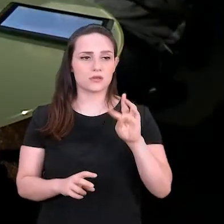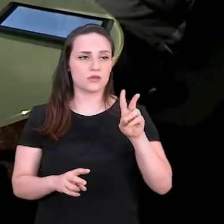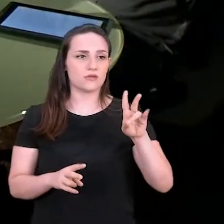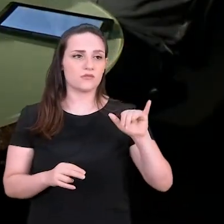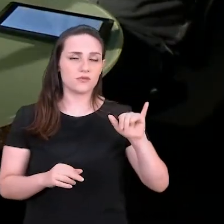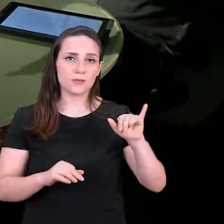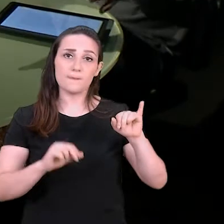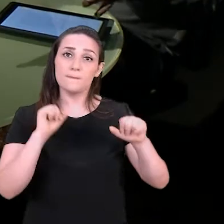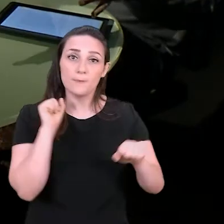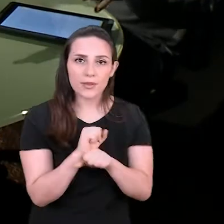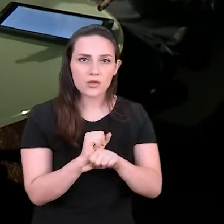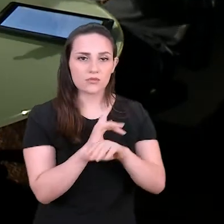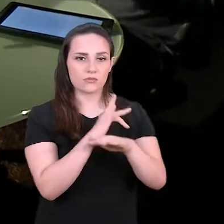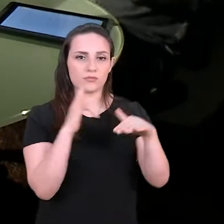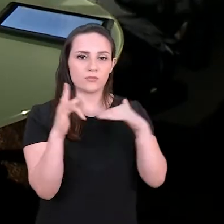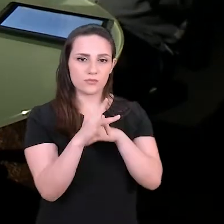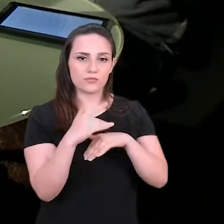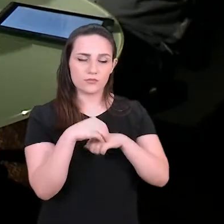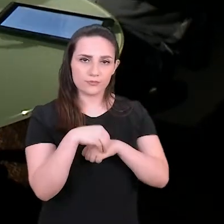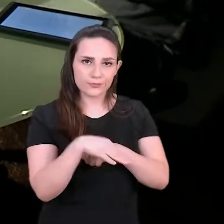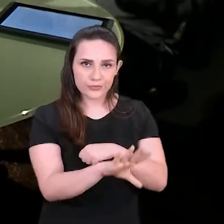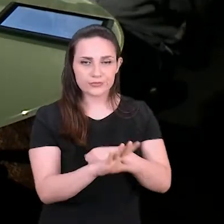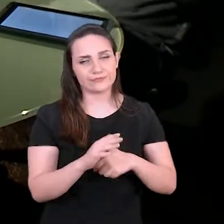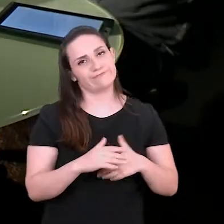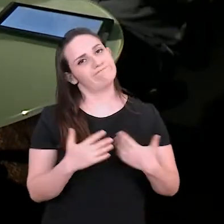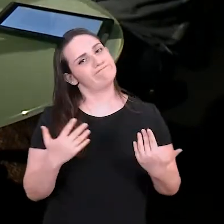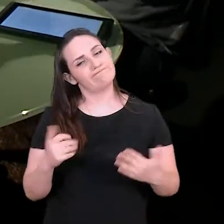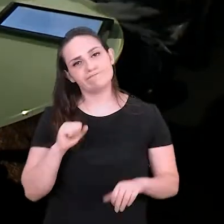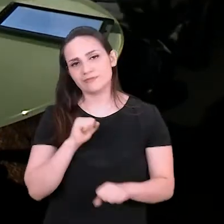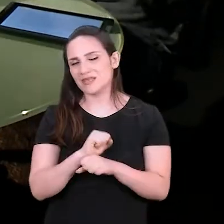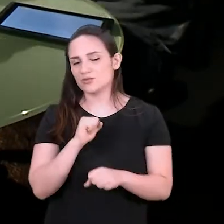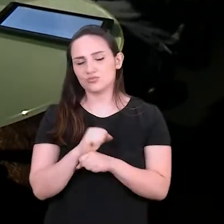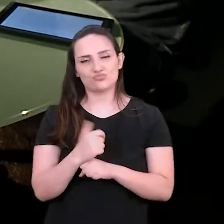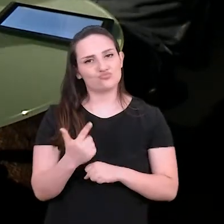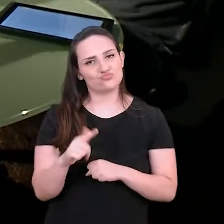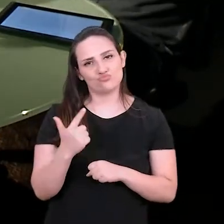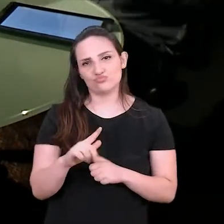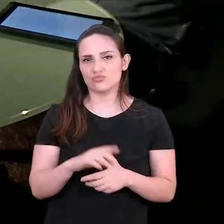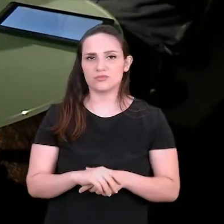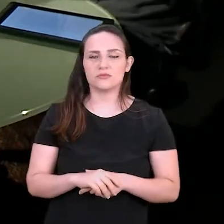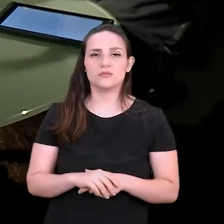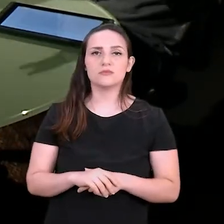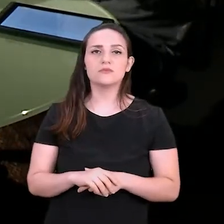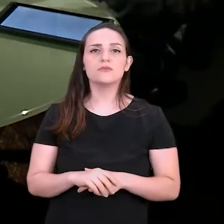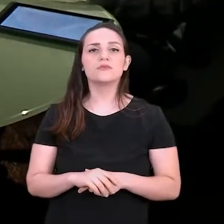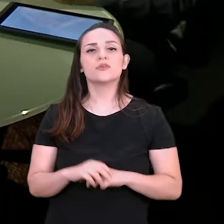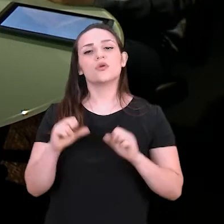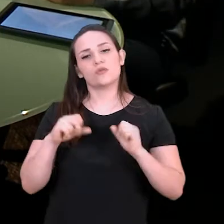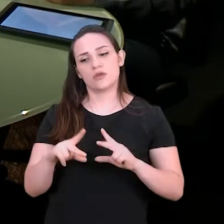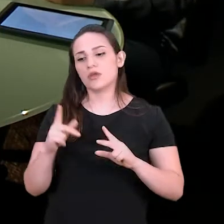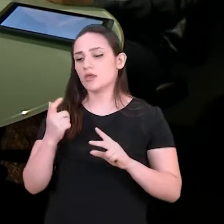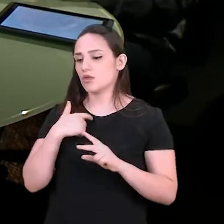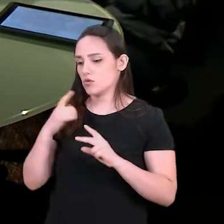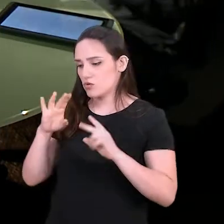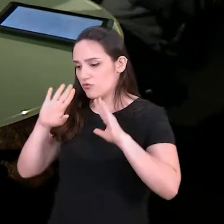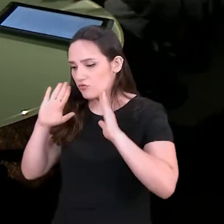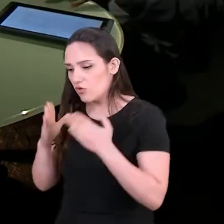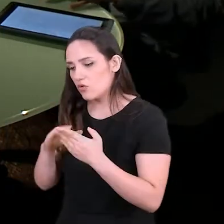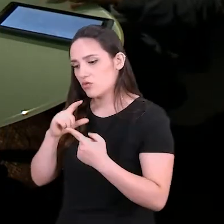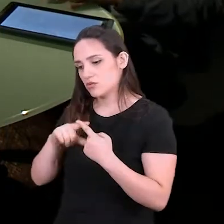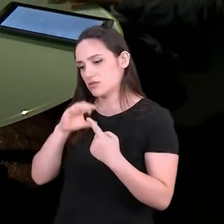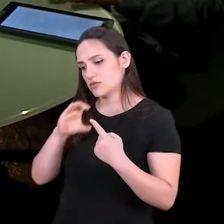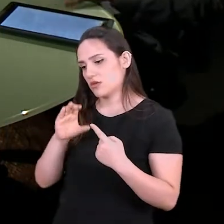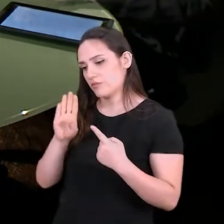a TVI parou de oferecer conteúdos jornalísticos específicos que desse ali para que eu acompanhasse, aí eu fiquei